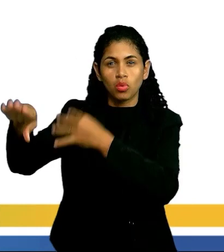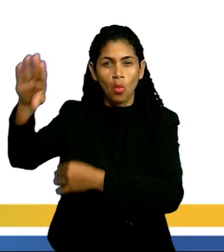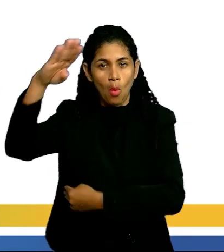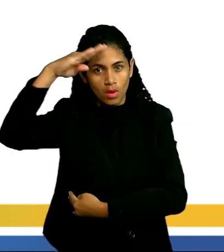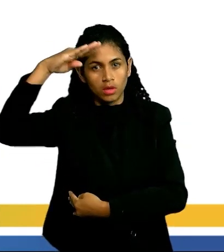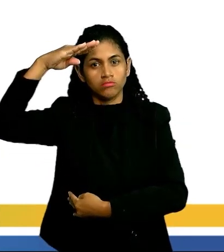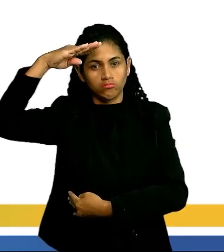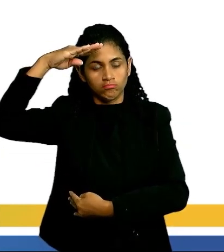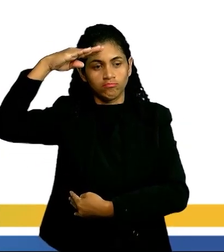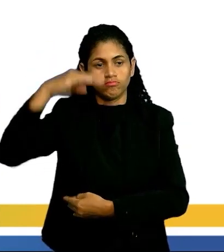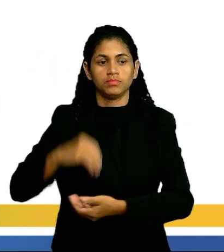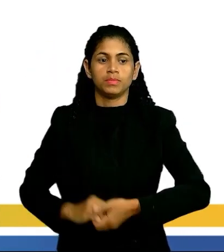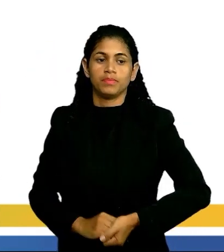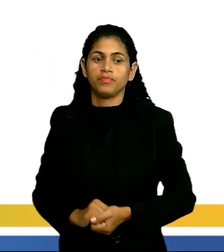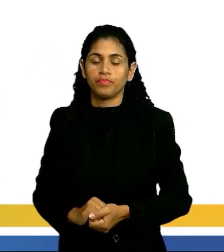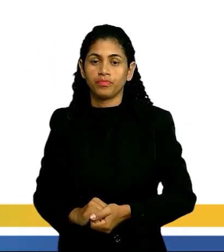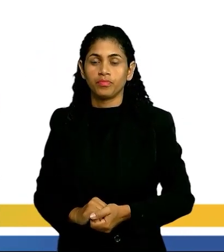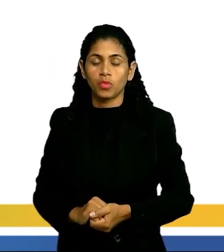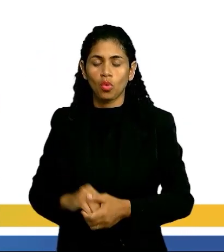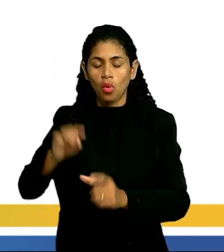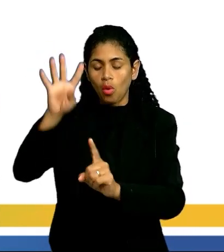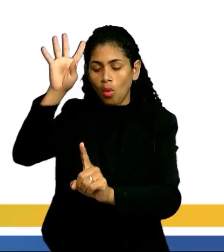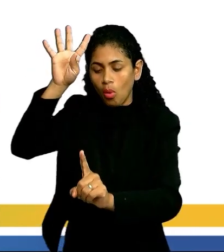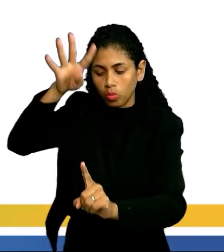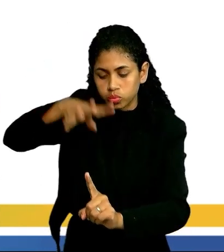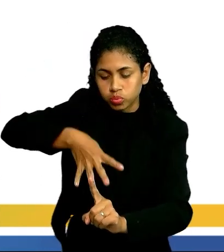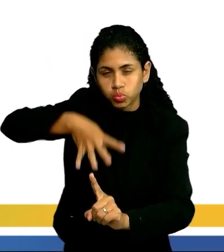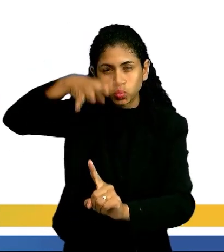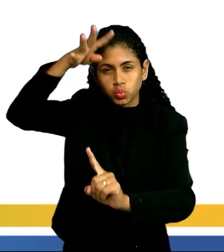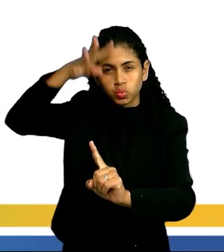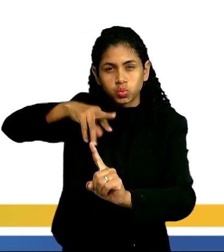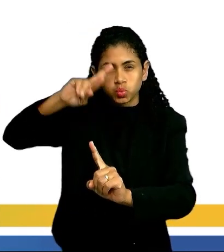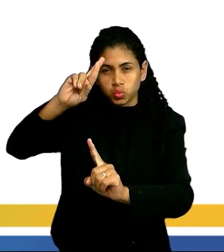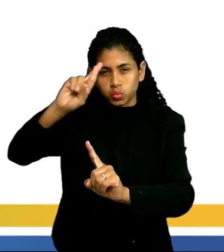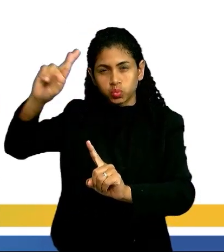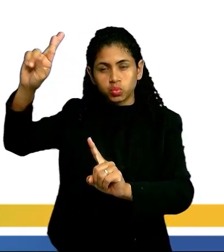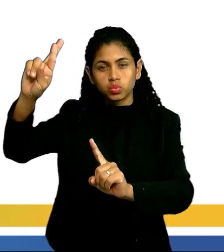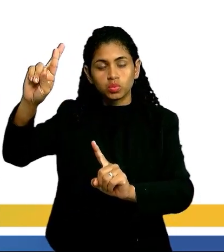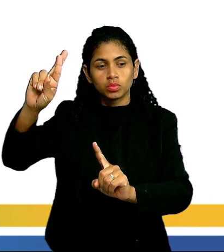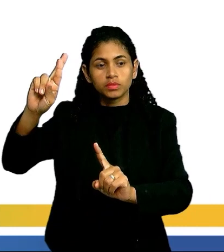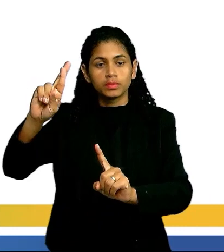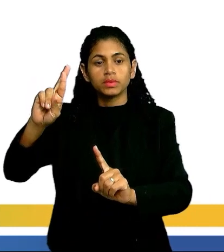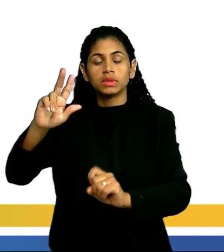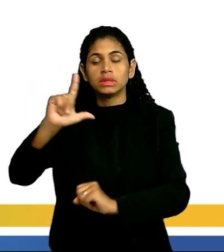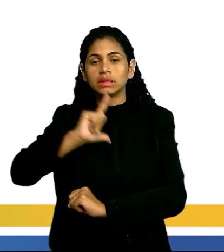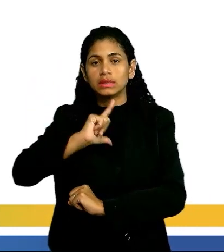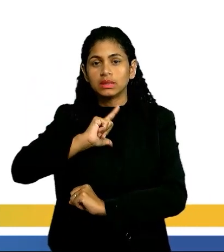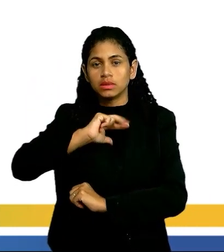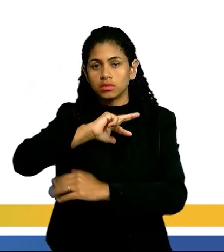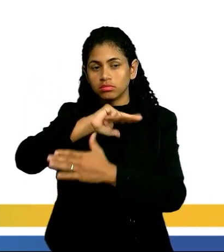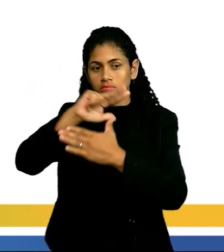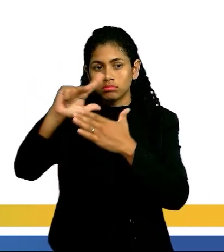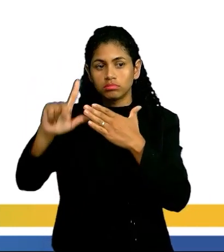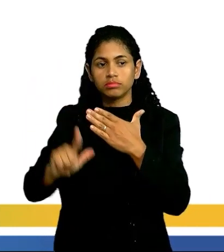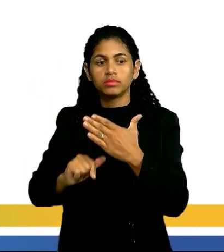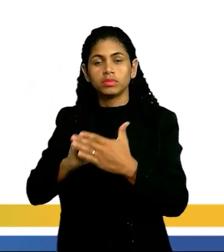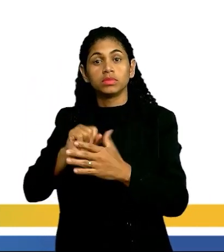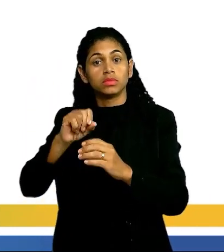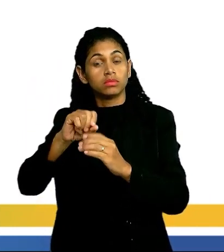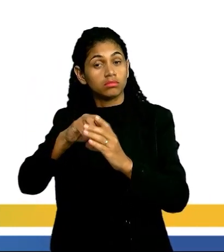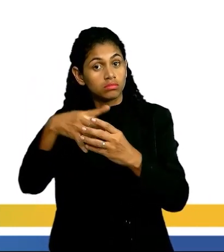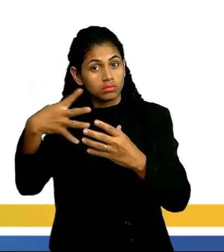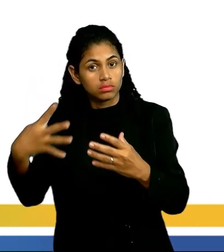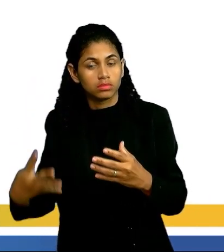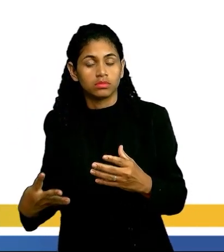Como exaltação, né, do líder, nós temos uma grande característica, mas não é a única, né? Como nós analisamos anteriormente,